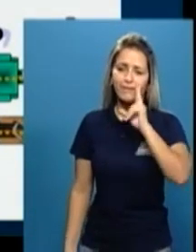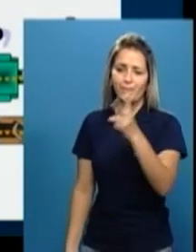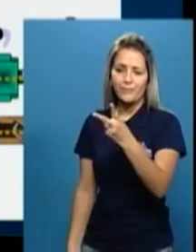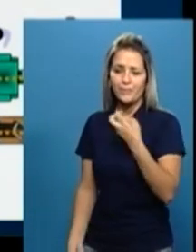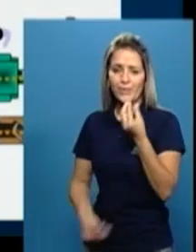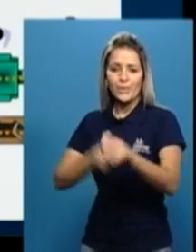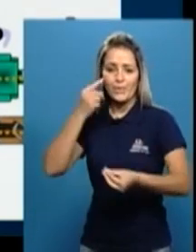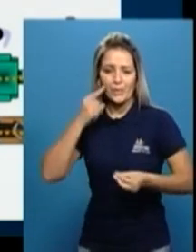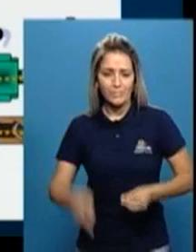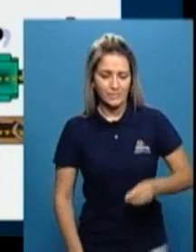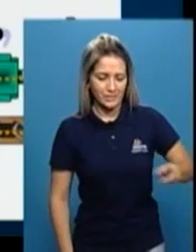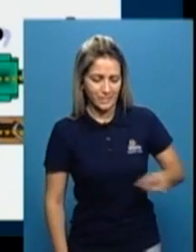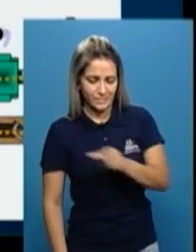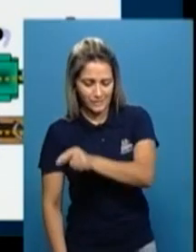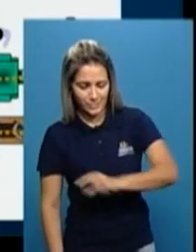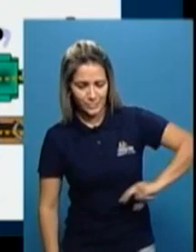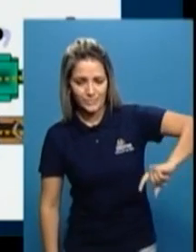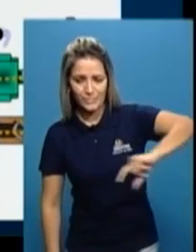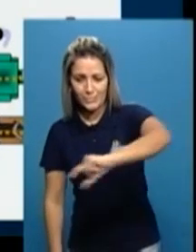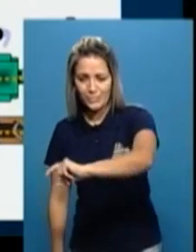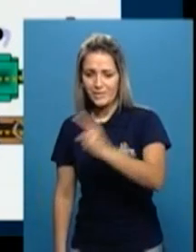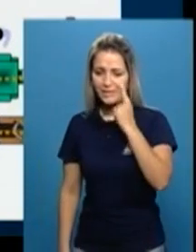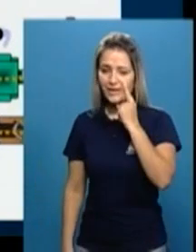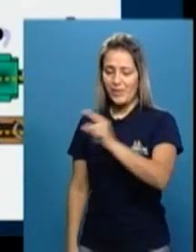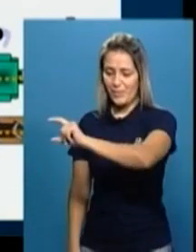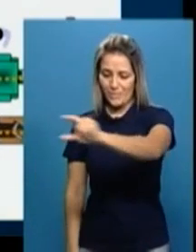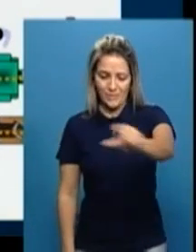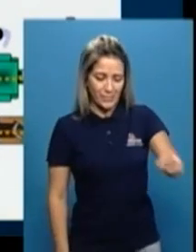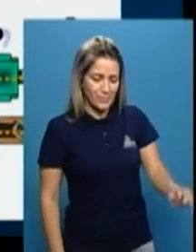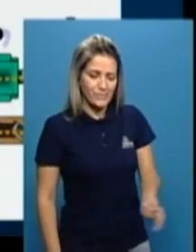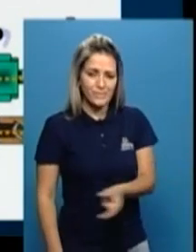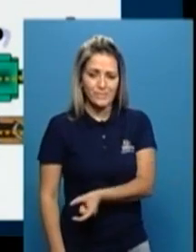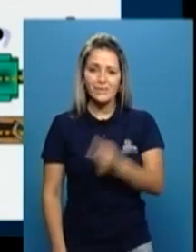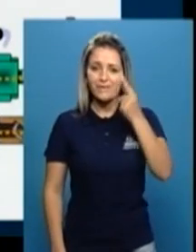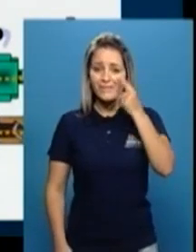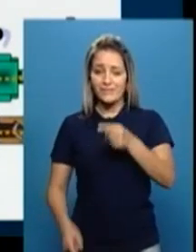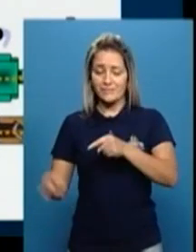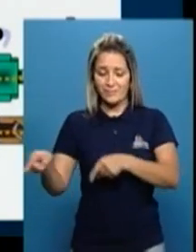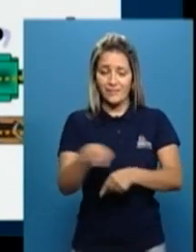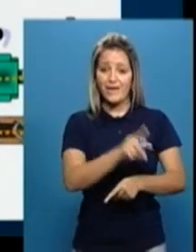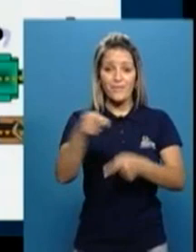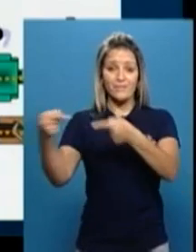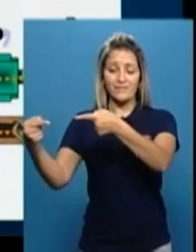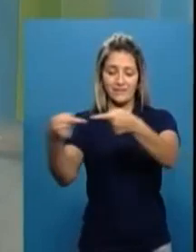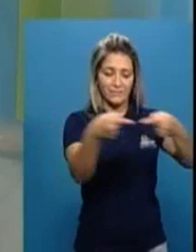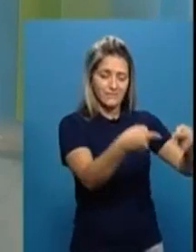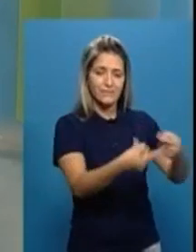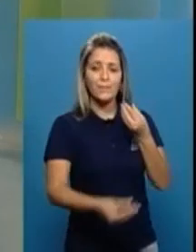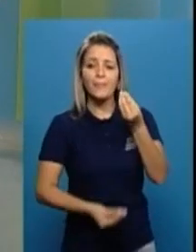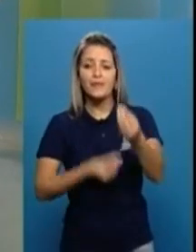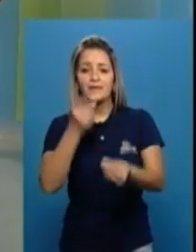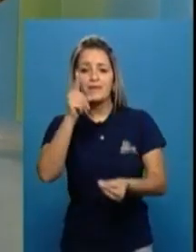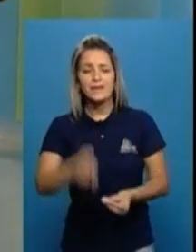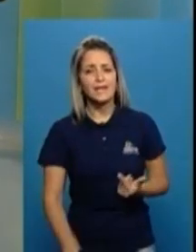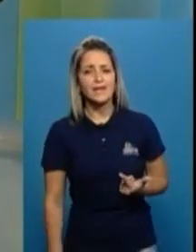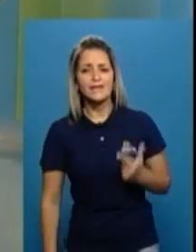o desenho desse nosso layout, uma sequência em linha, também chamado de flow